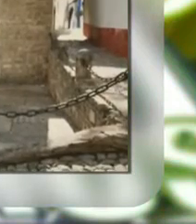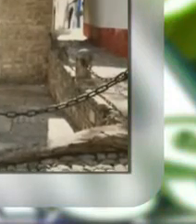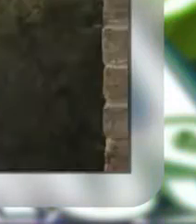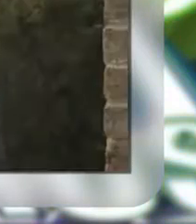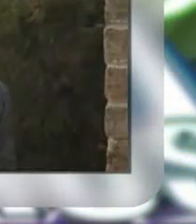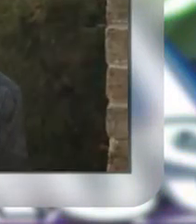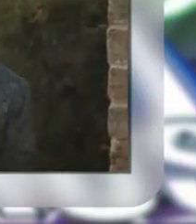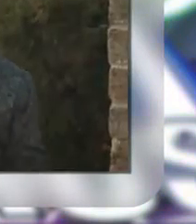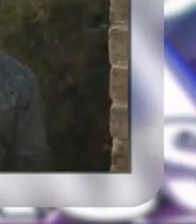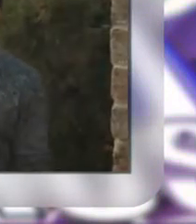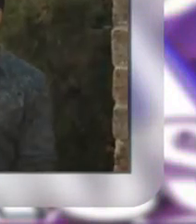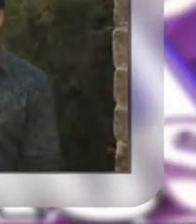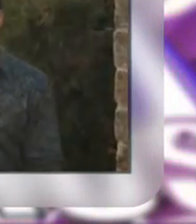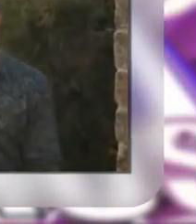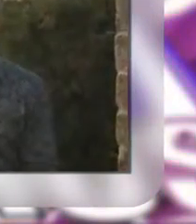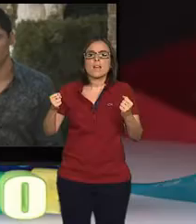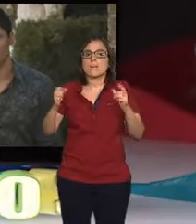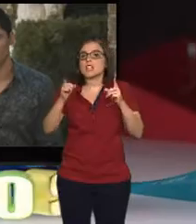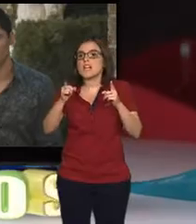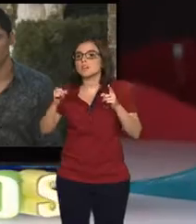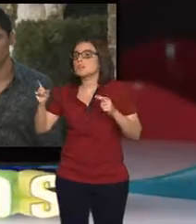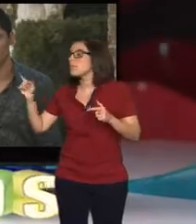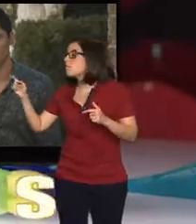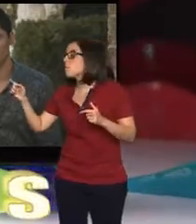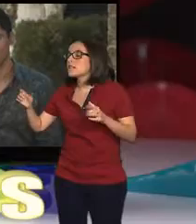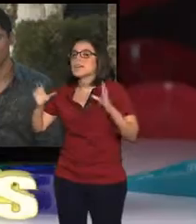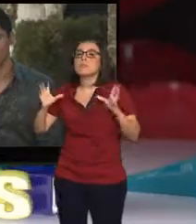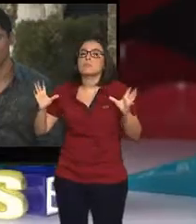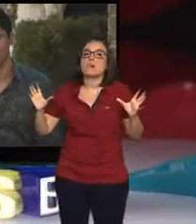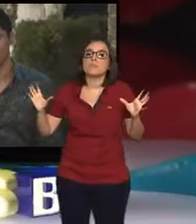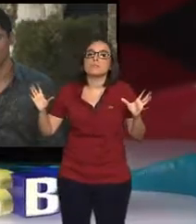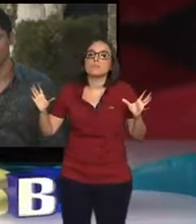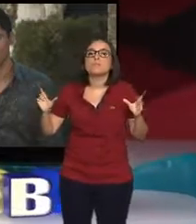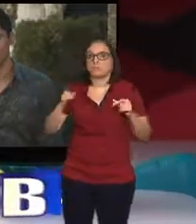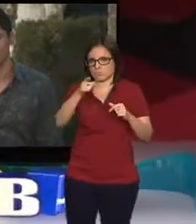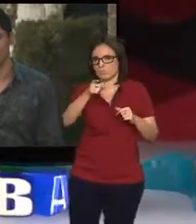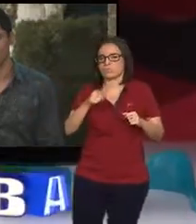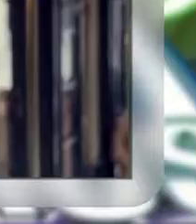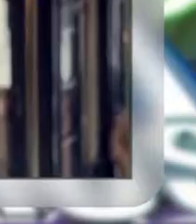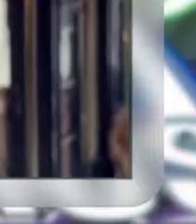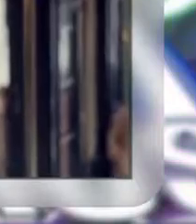porque não me fala mas Leandro também sofre na grande